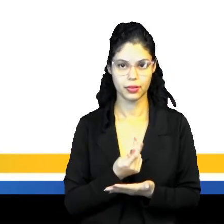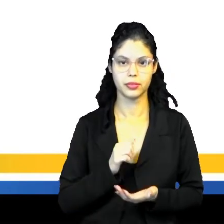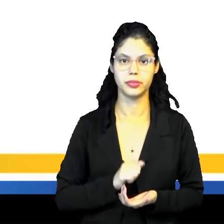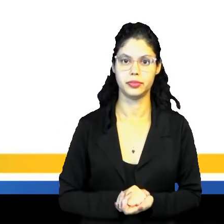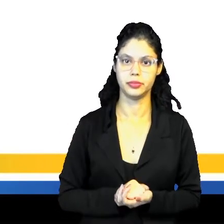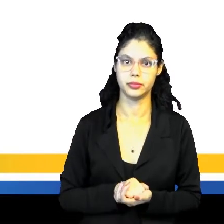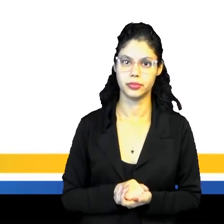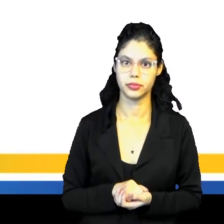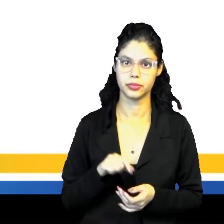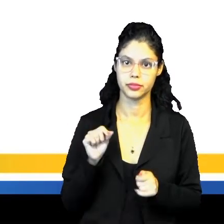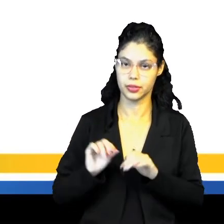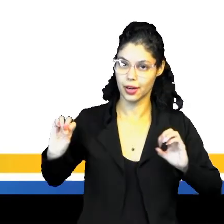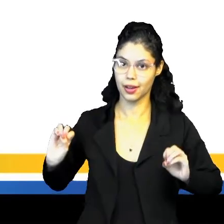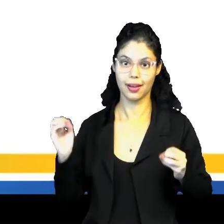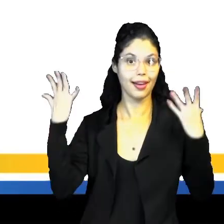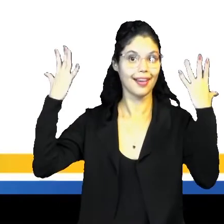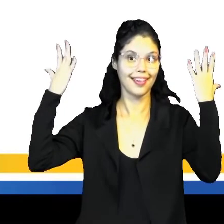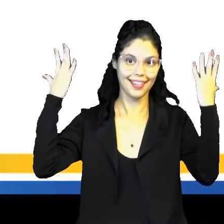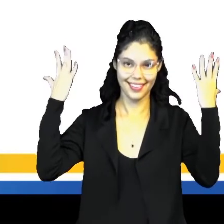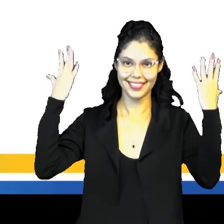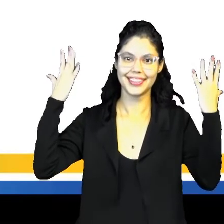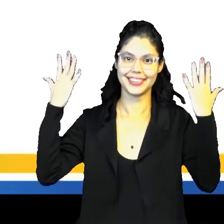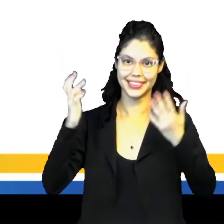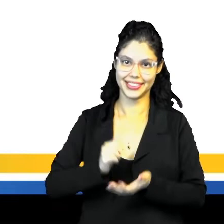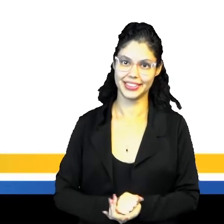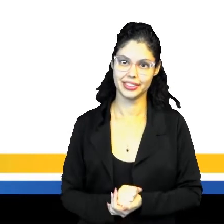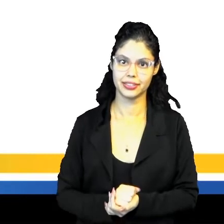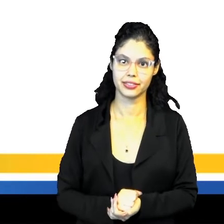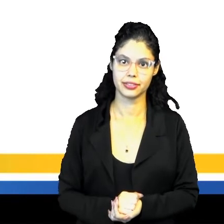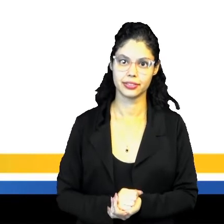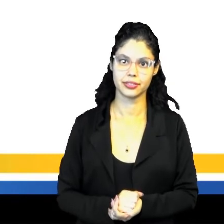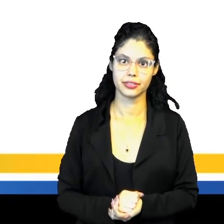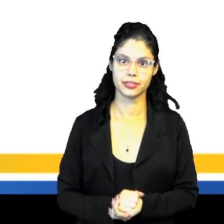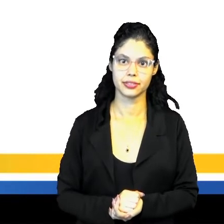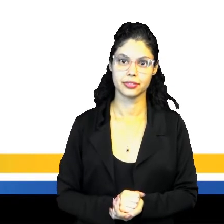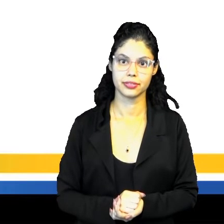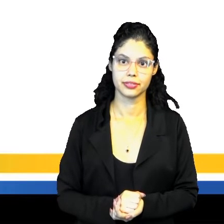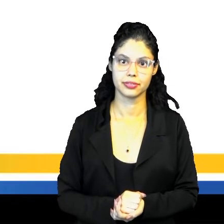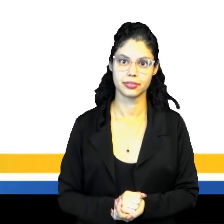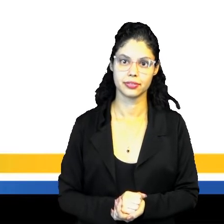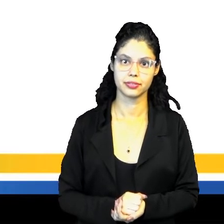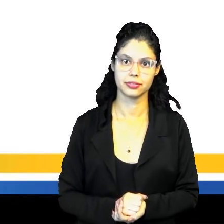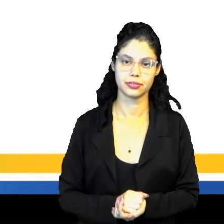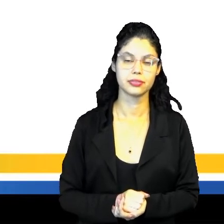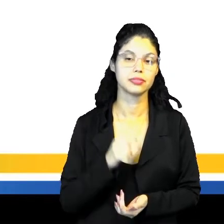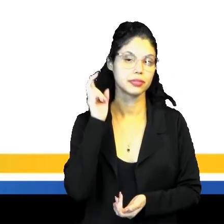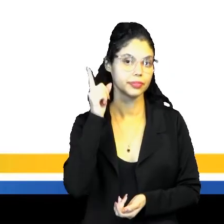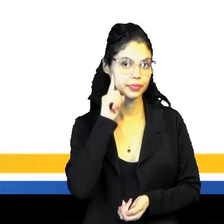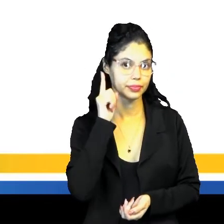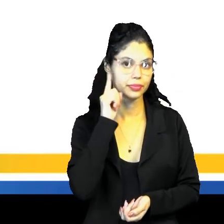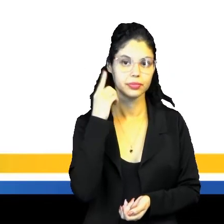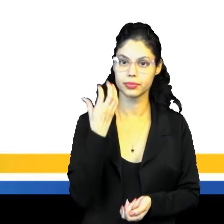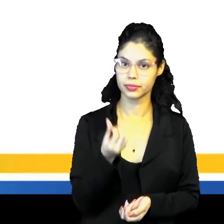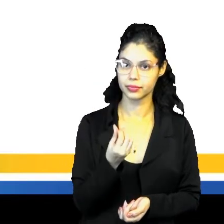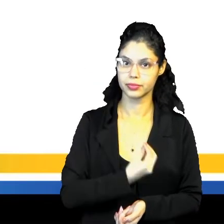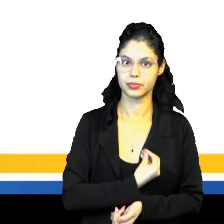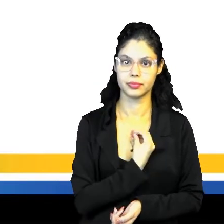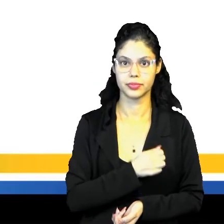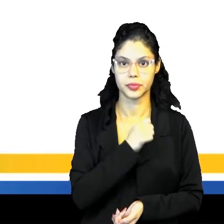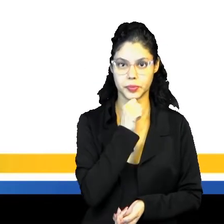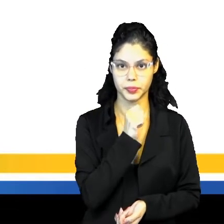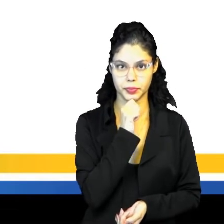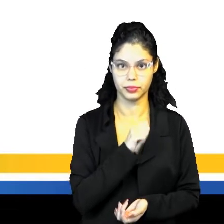errei. Já festejei, que já festejei. E todavia eu me quedam 6 vidas mais. Ou seja, toda vida ainda tenho 6